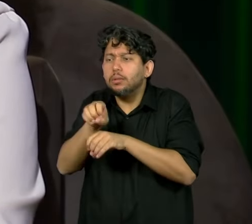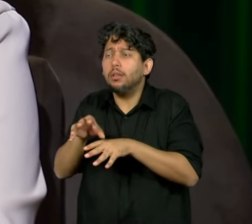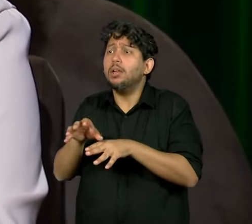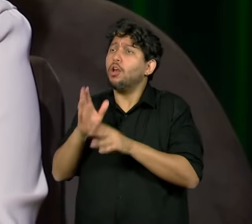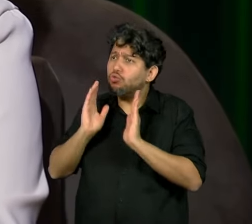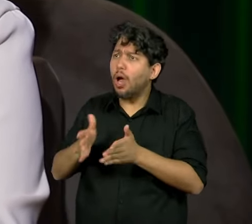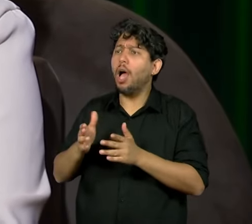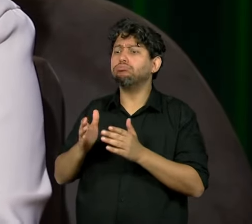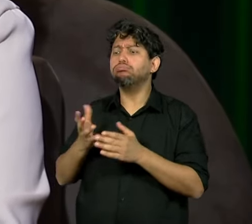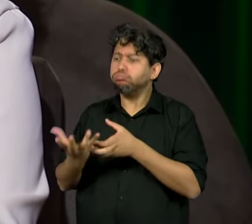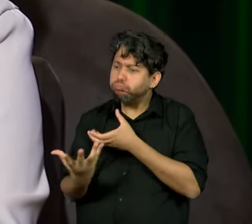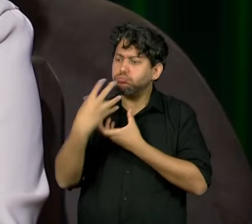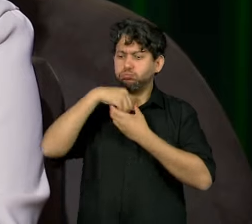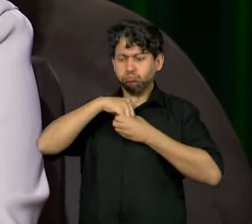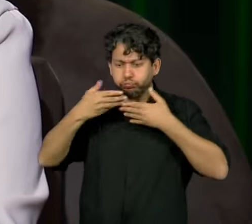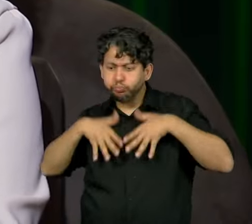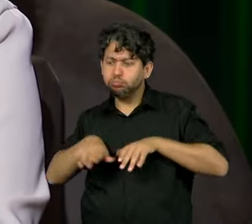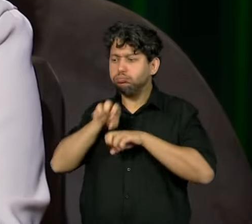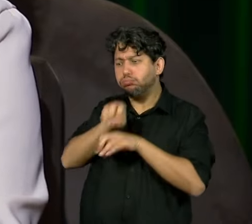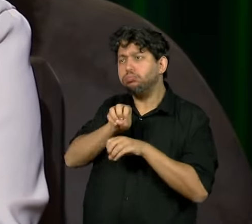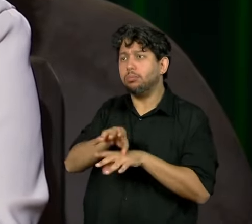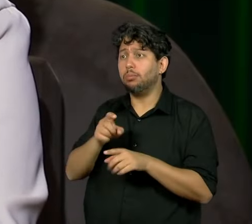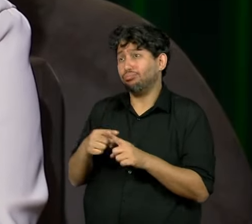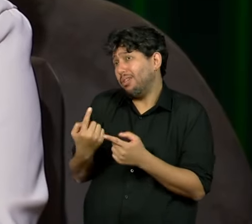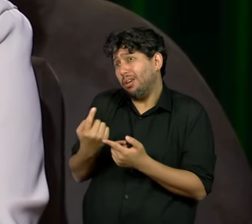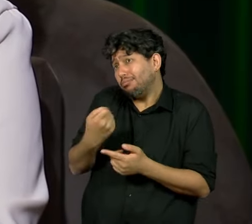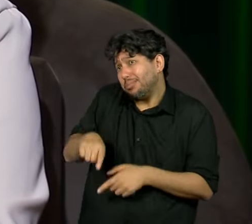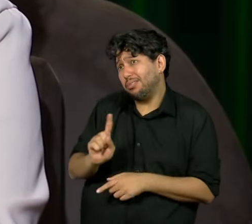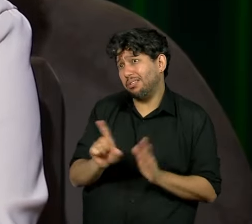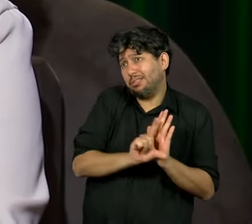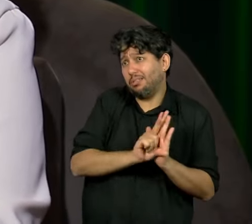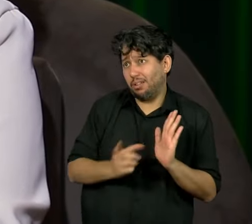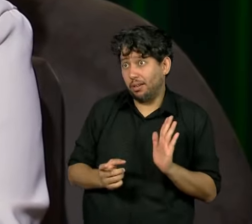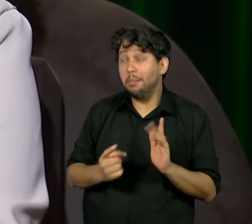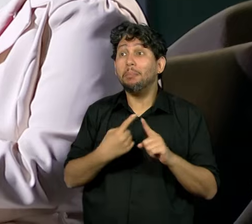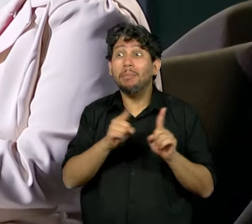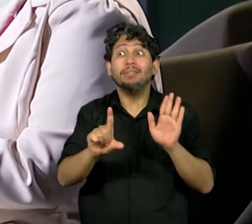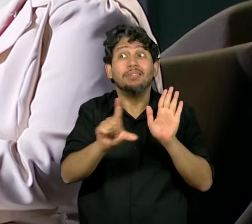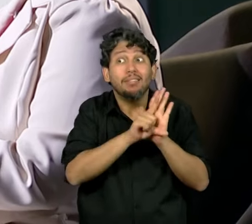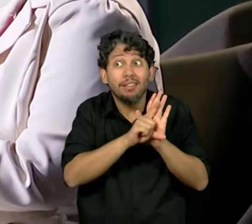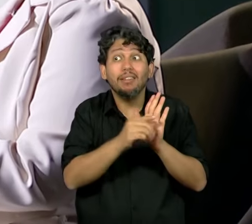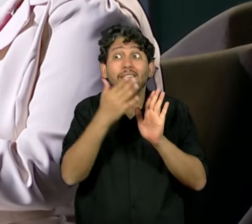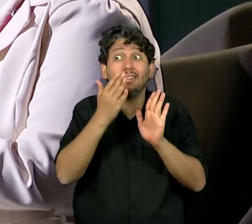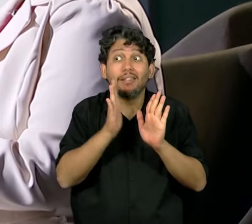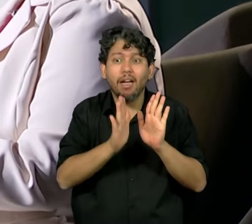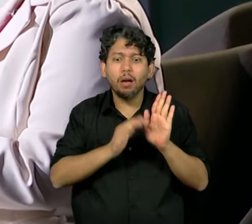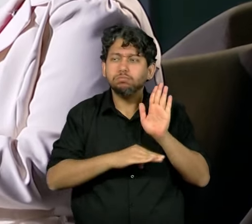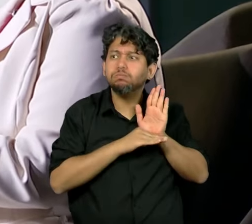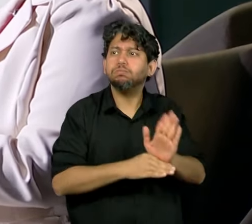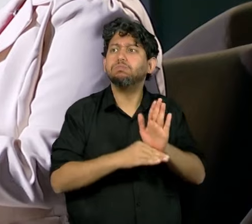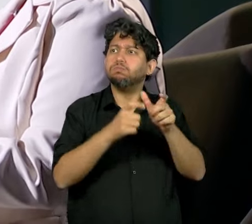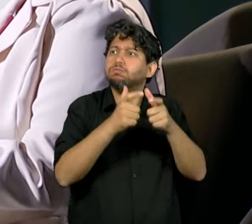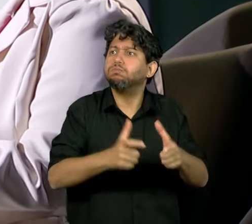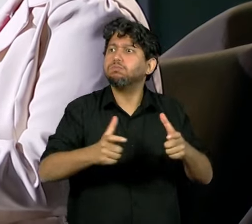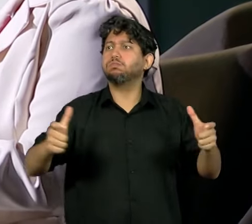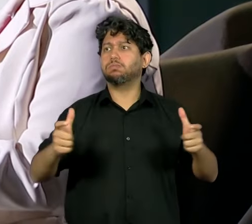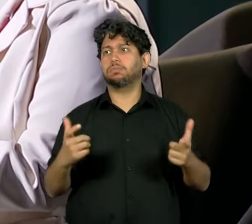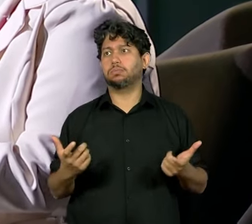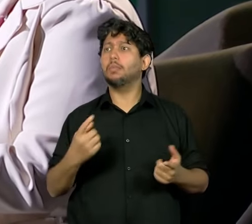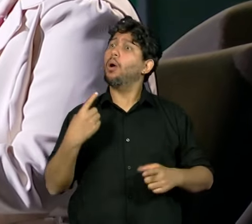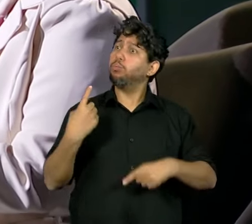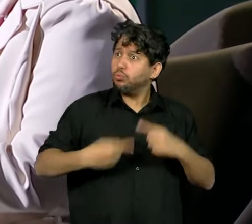isso. Porém, essa lei, ela vem fazer uma política pública, né? Ela vem, na verdade, para abrir os caminhos